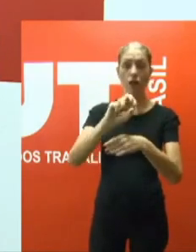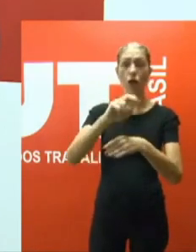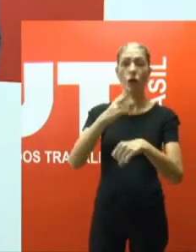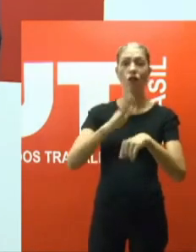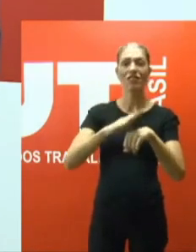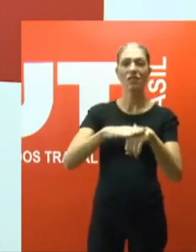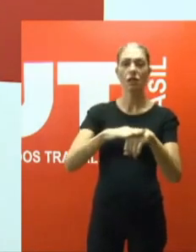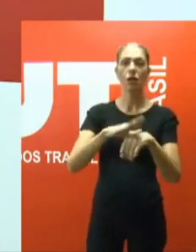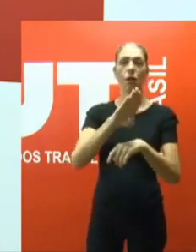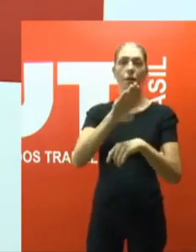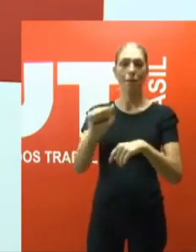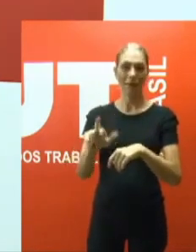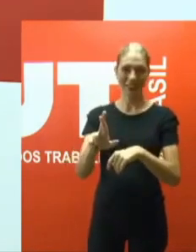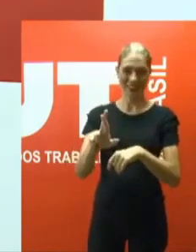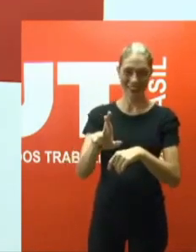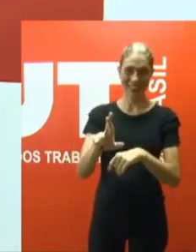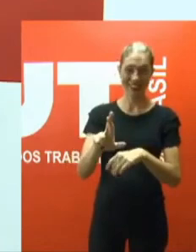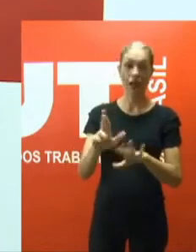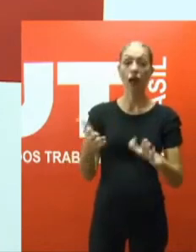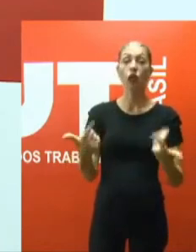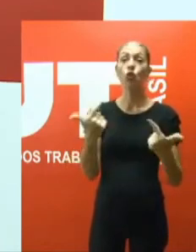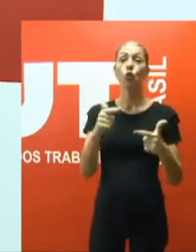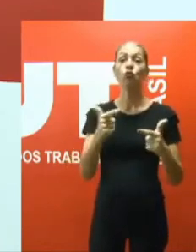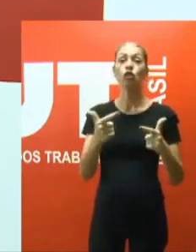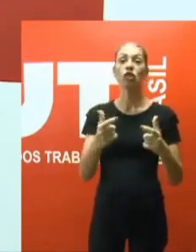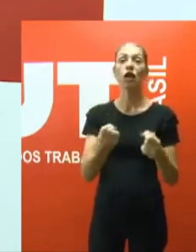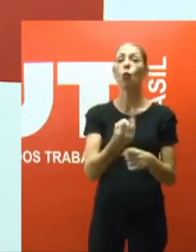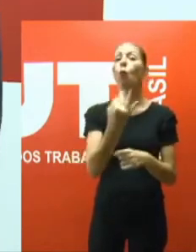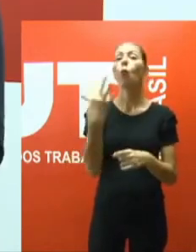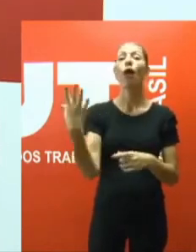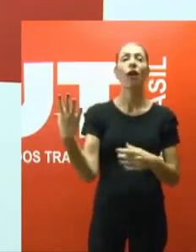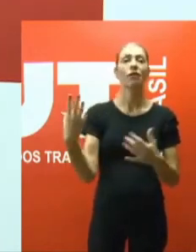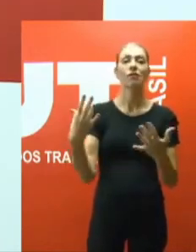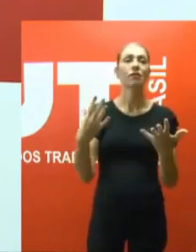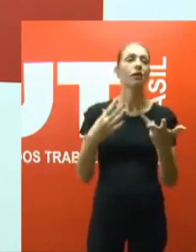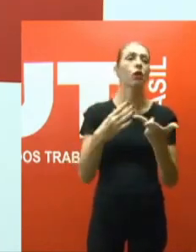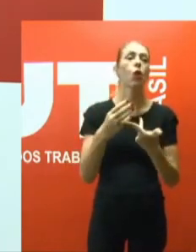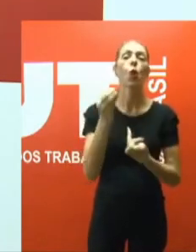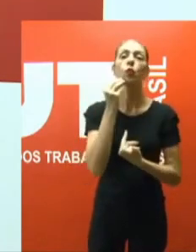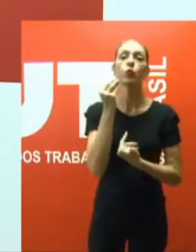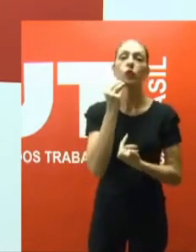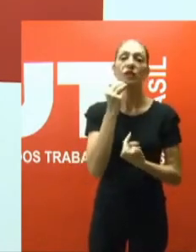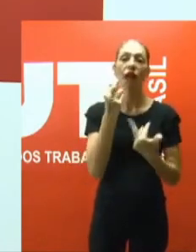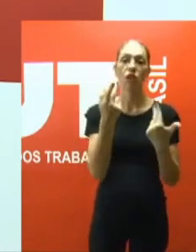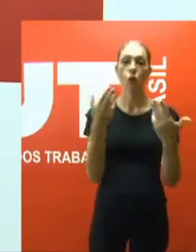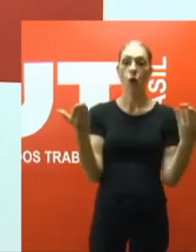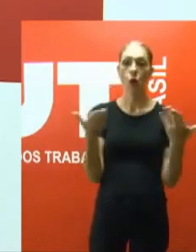bar. Sabe? Você não tinha a quantidade de alternativa que tem hoje. As pessoas sonham hoje